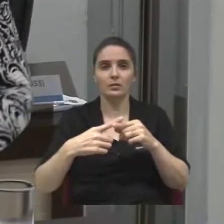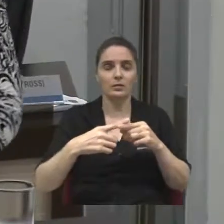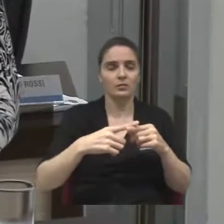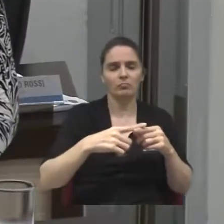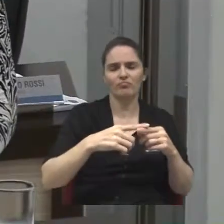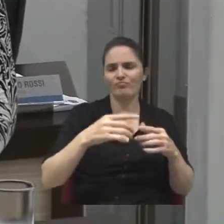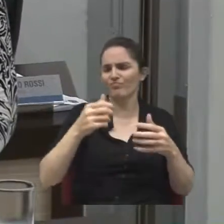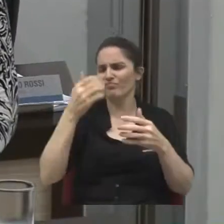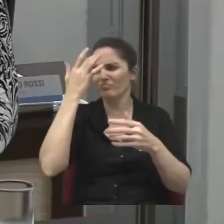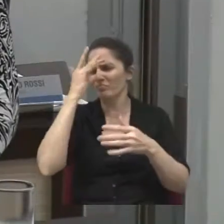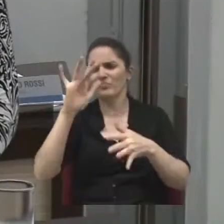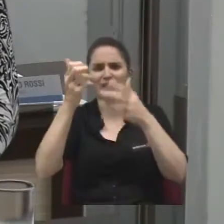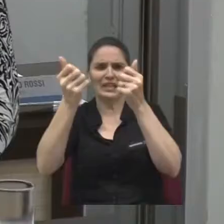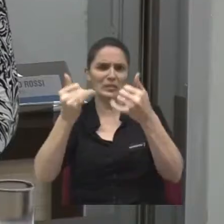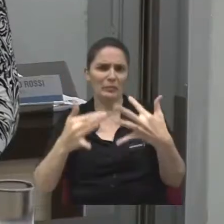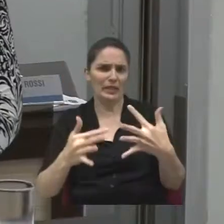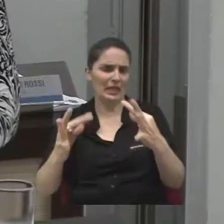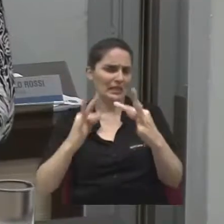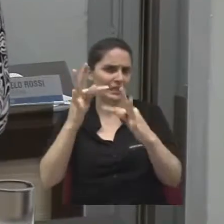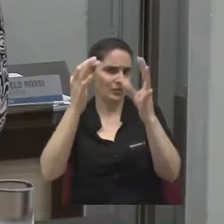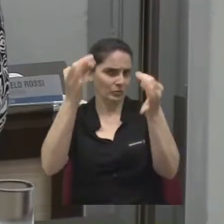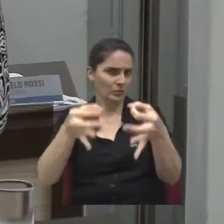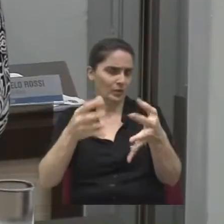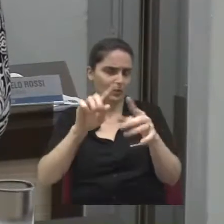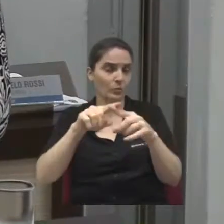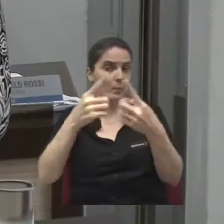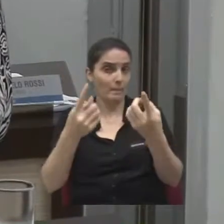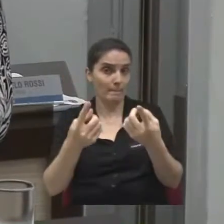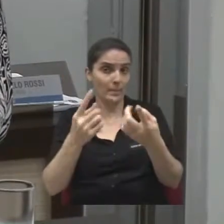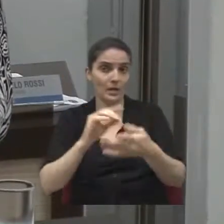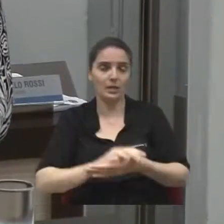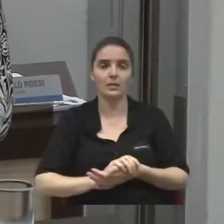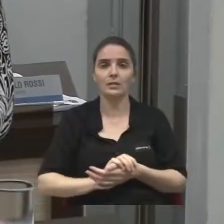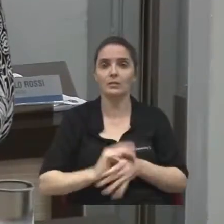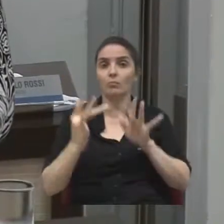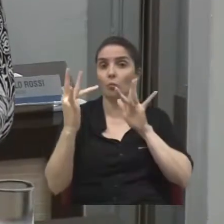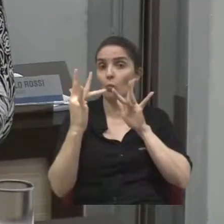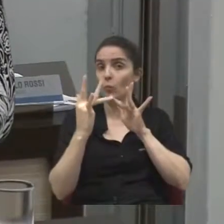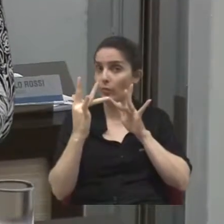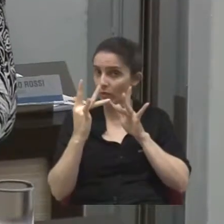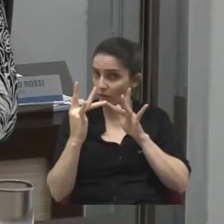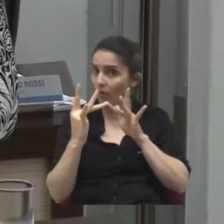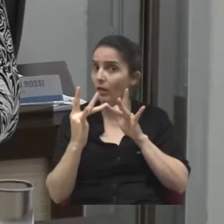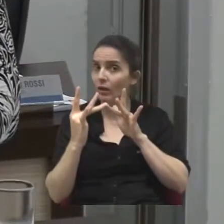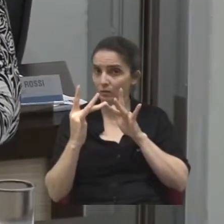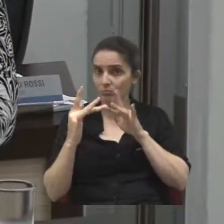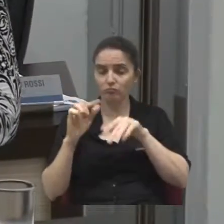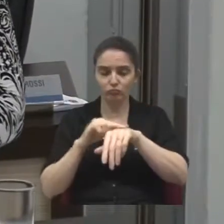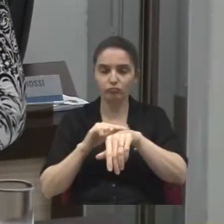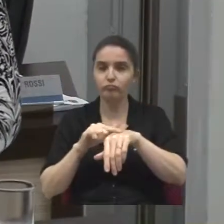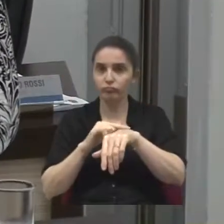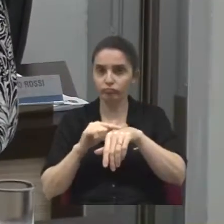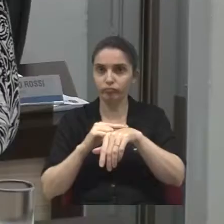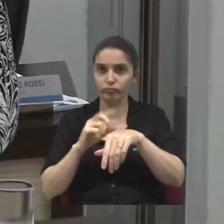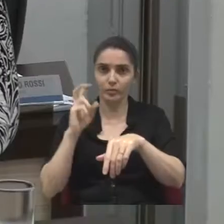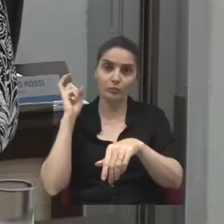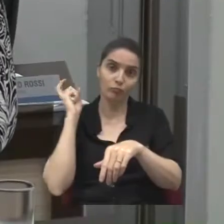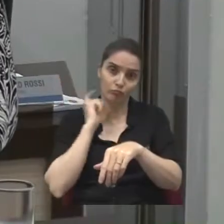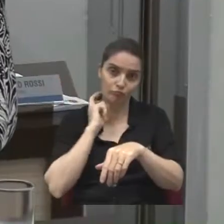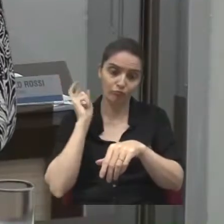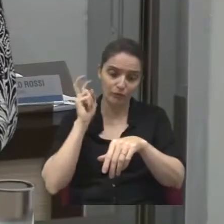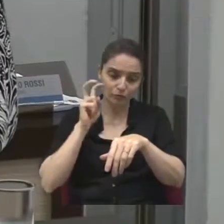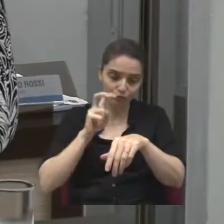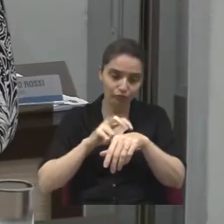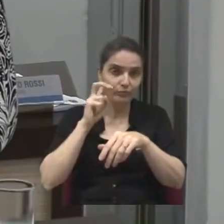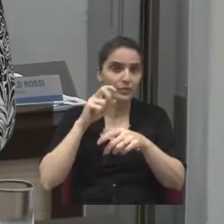explicar tecnicamente, mas basta o contato, né, da pele com o morcego, que a gente tem que fazer